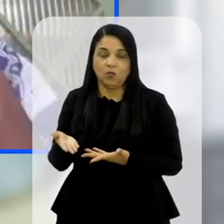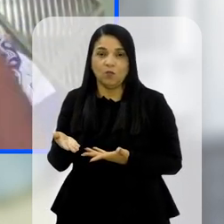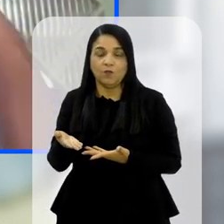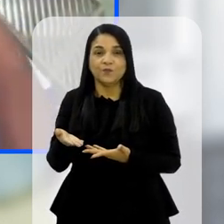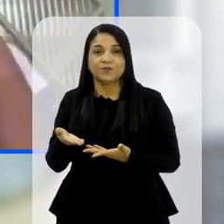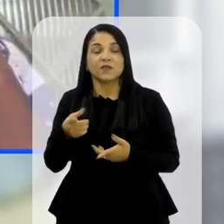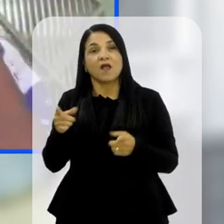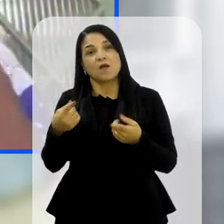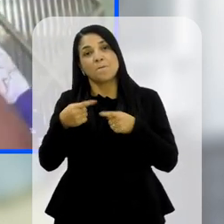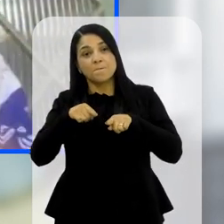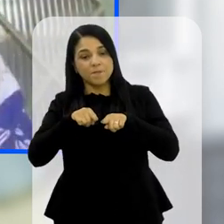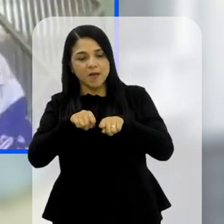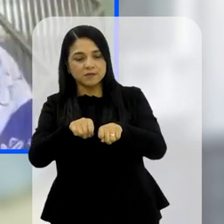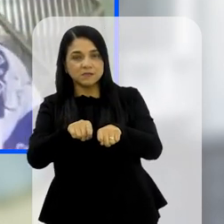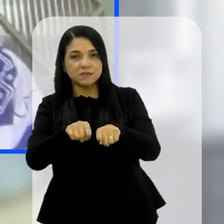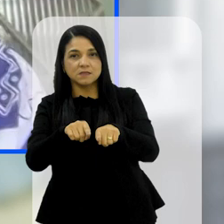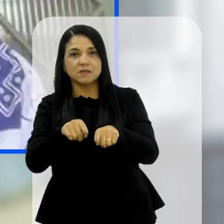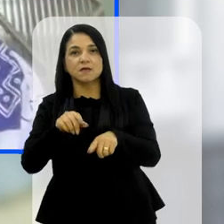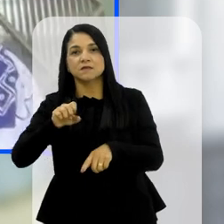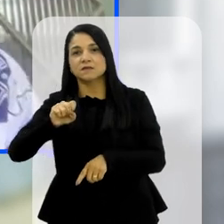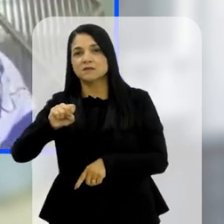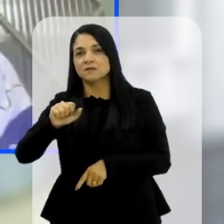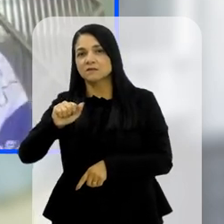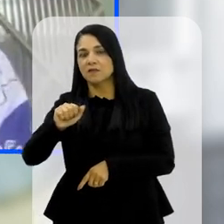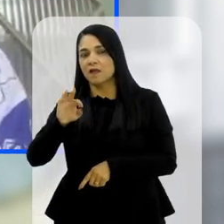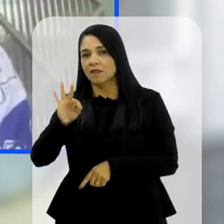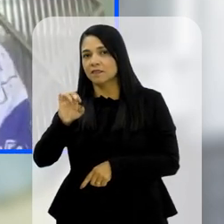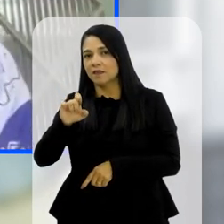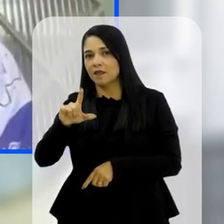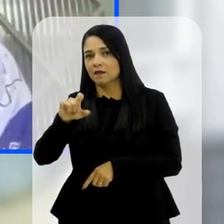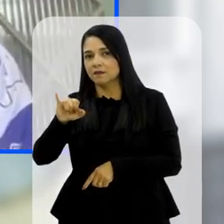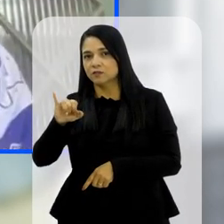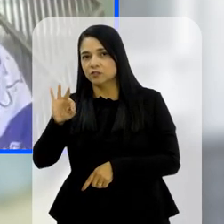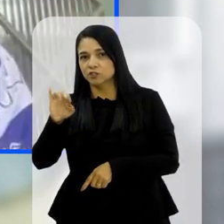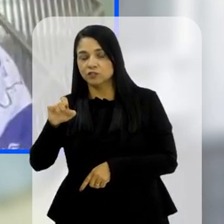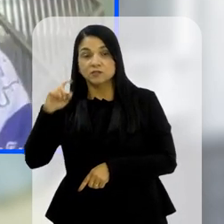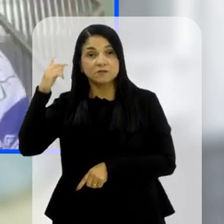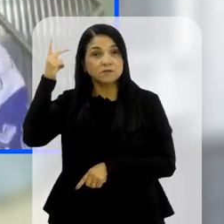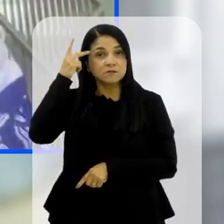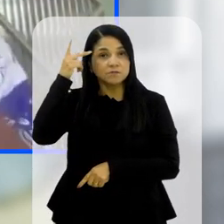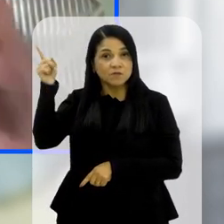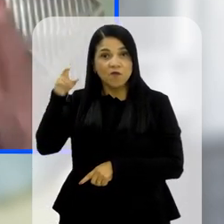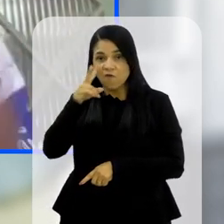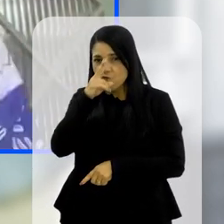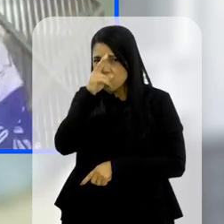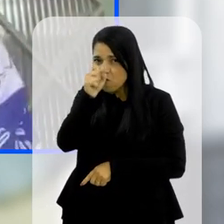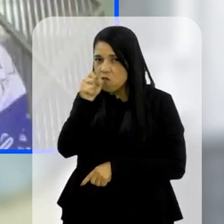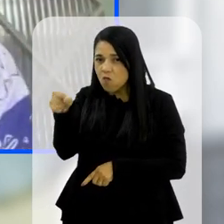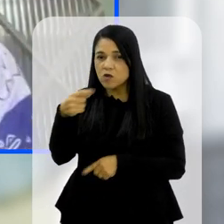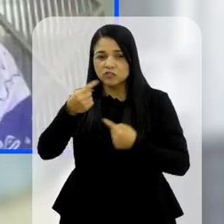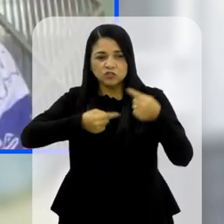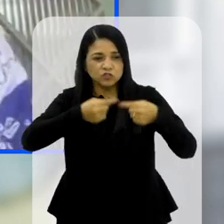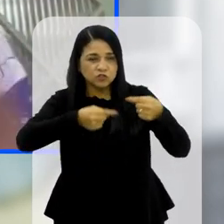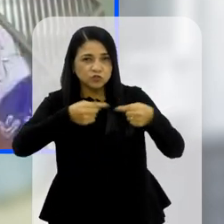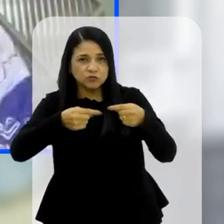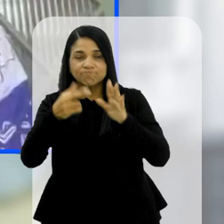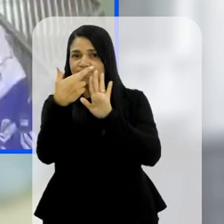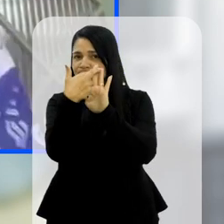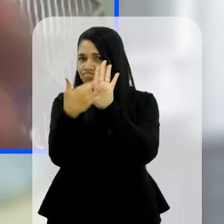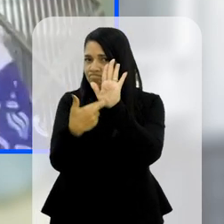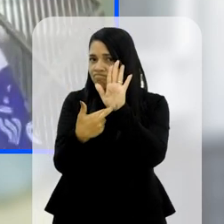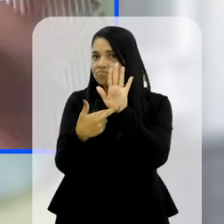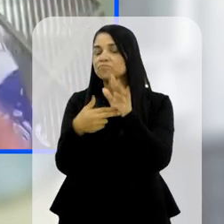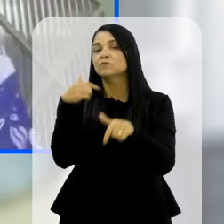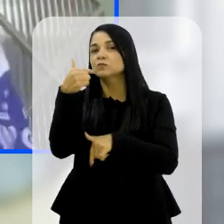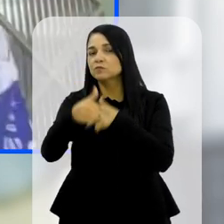exemplo. Agora eu estou fazendo uma parceria com o SATED de São Paulo, por exemplo, que está com uma força enorme,